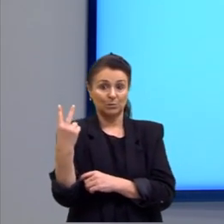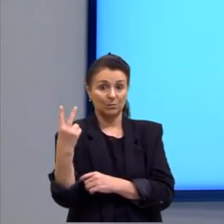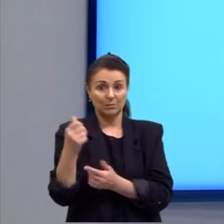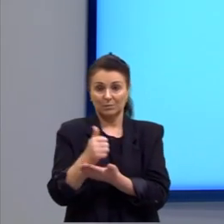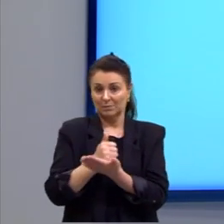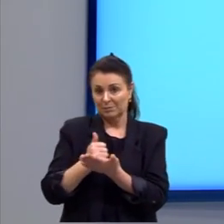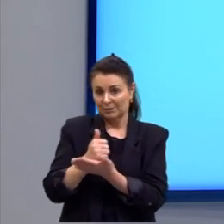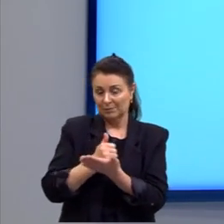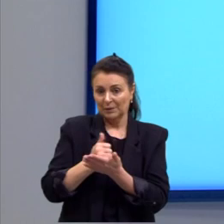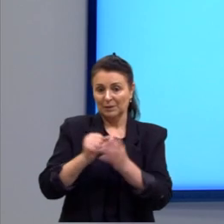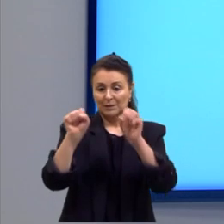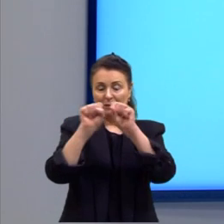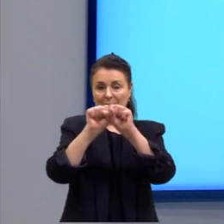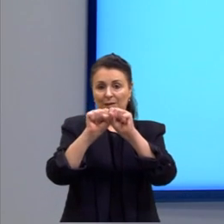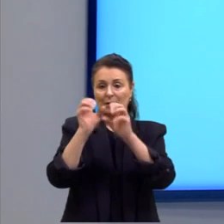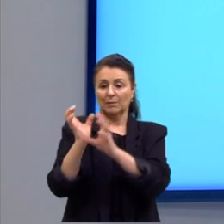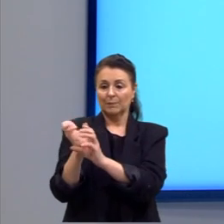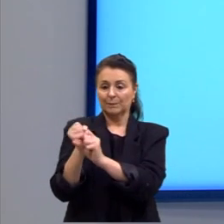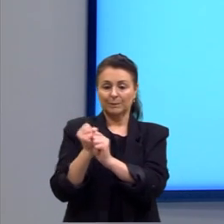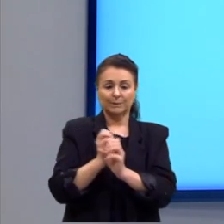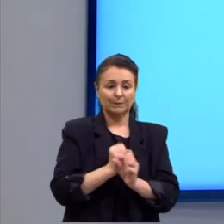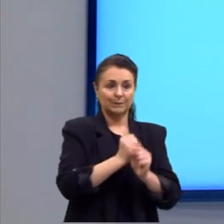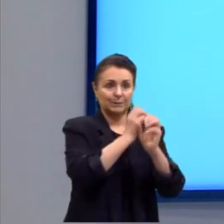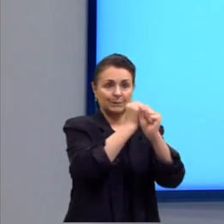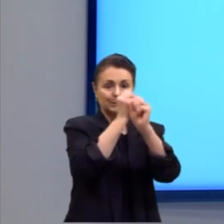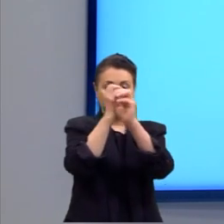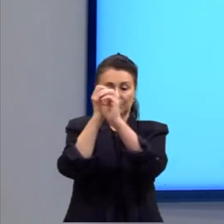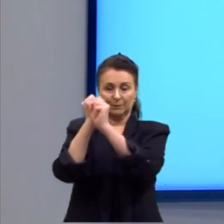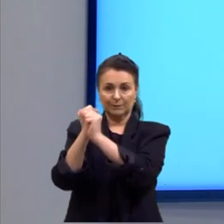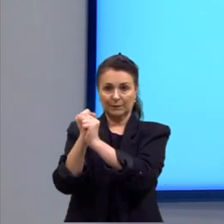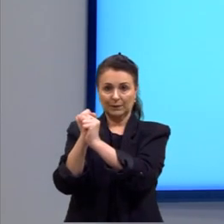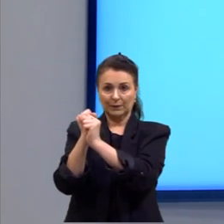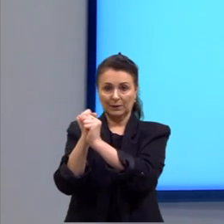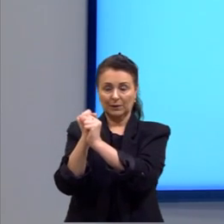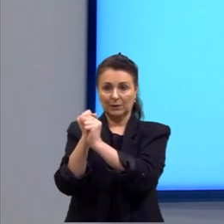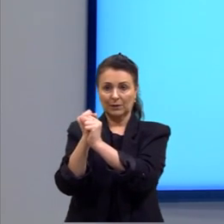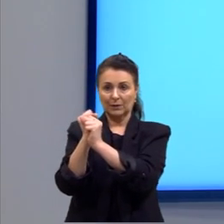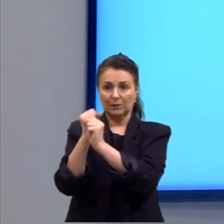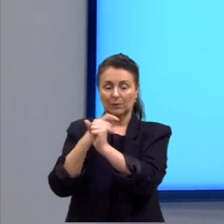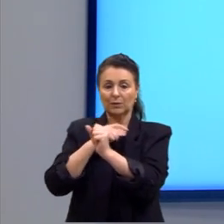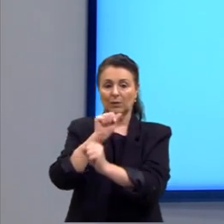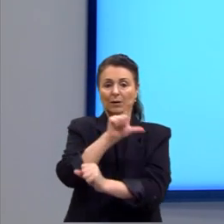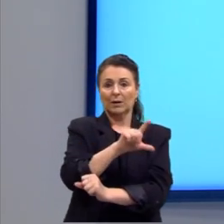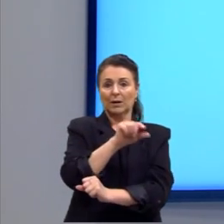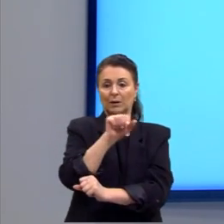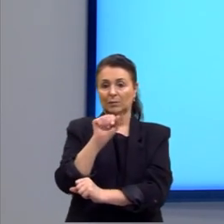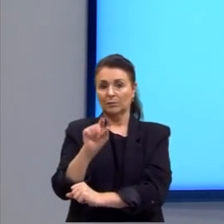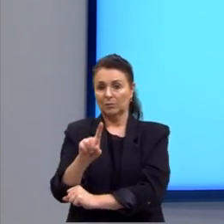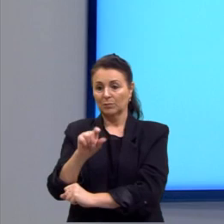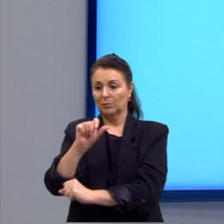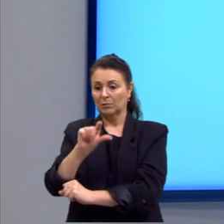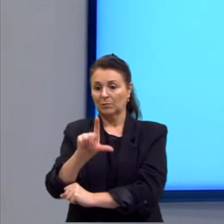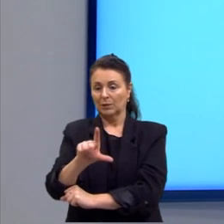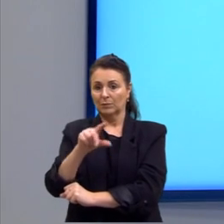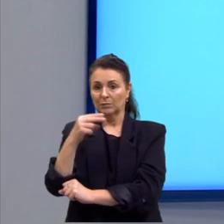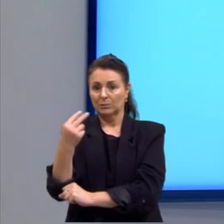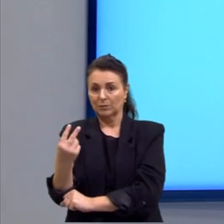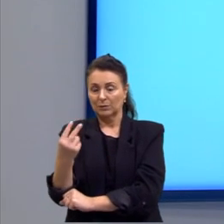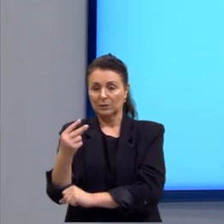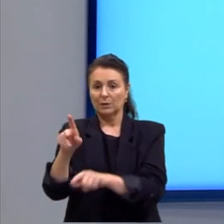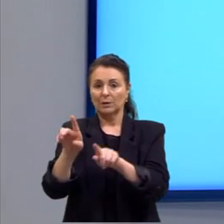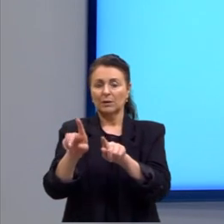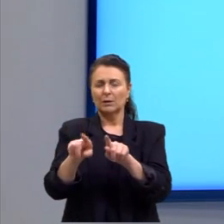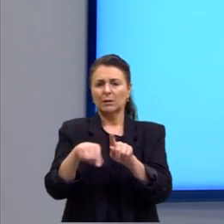né perímetro então é a soma de todos os lados tão lado um mais o lado dois